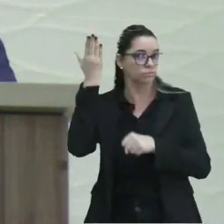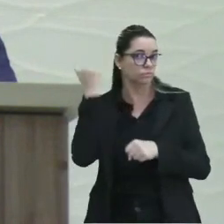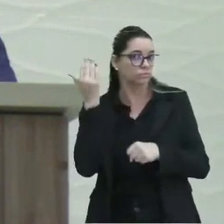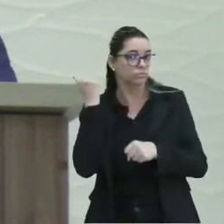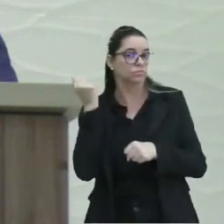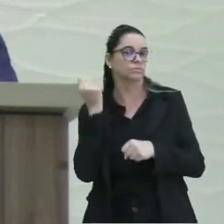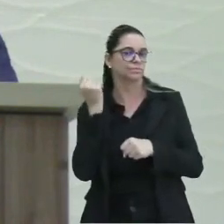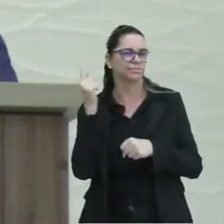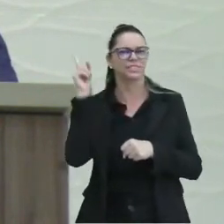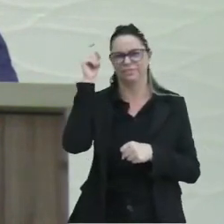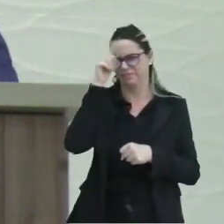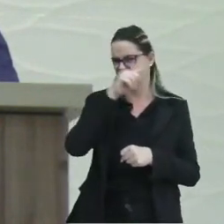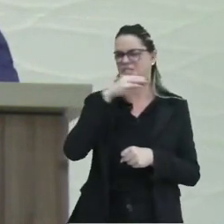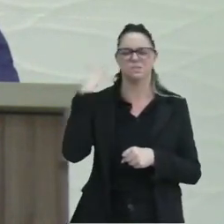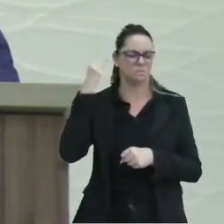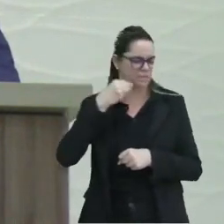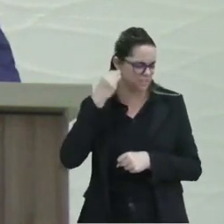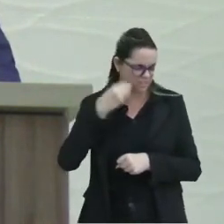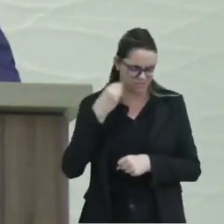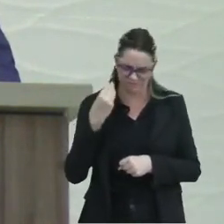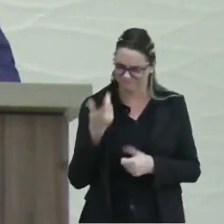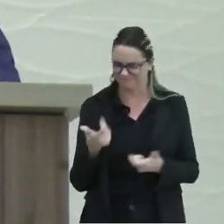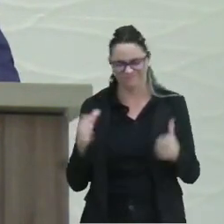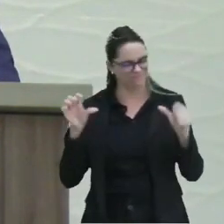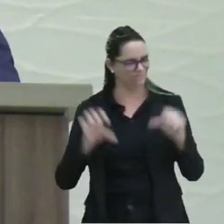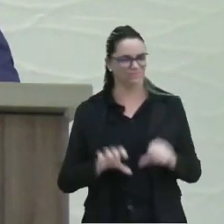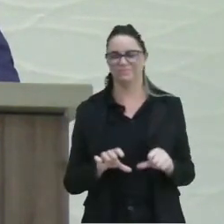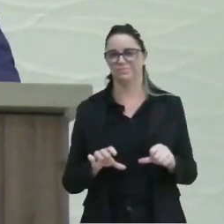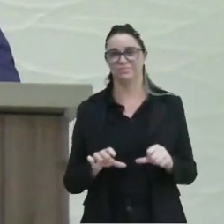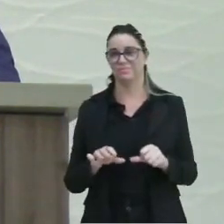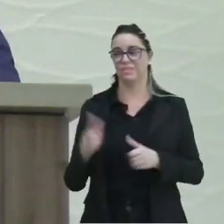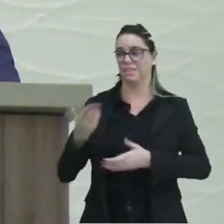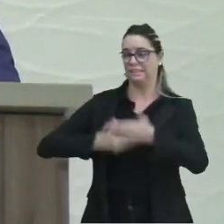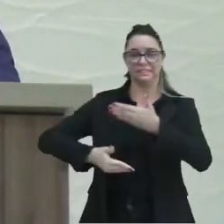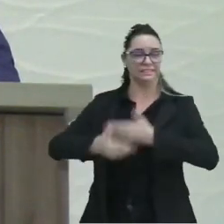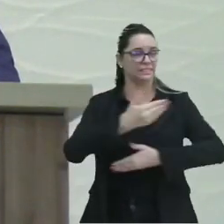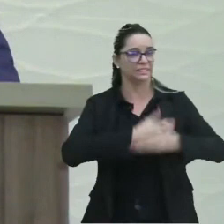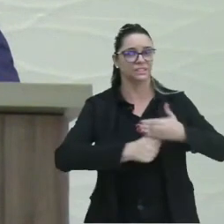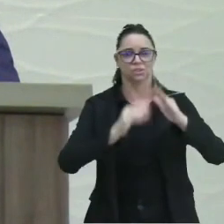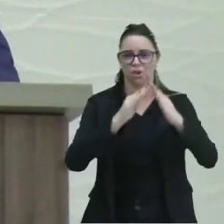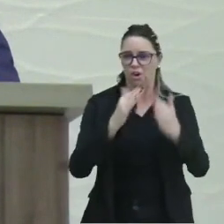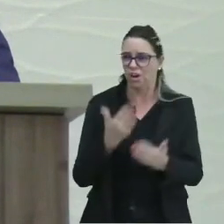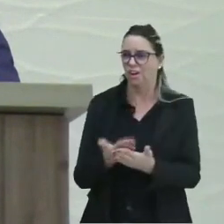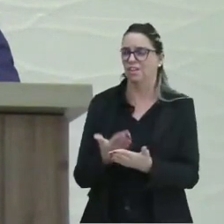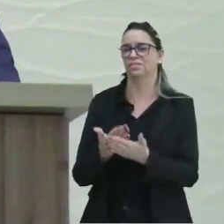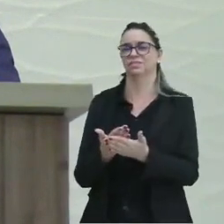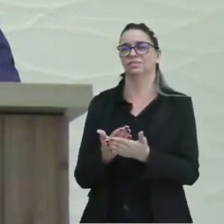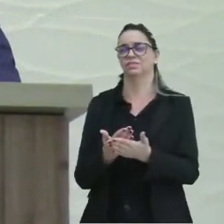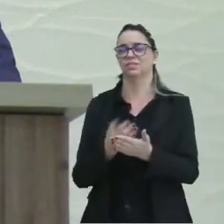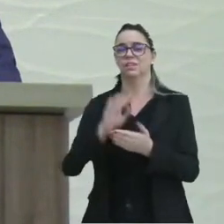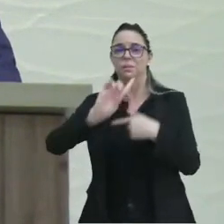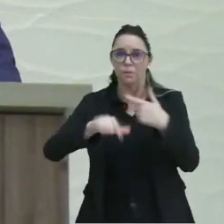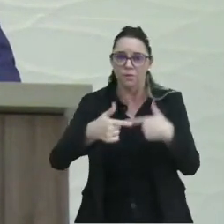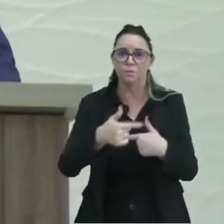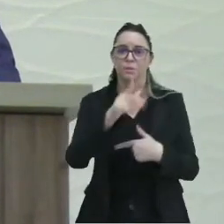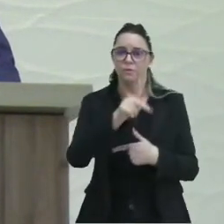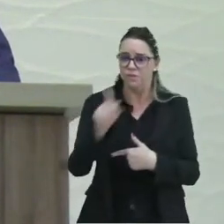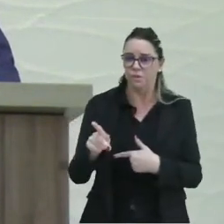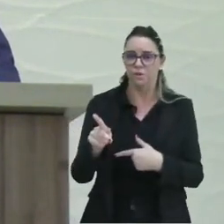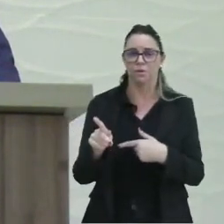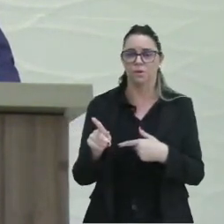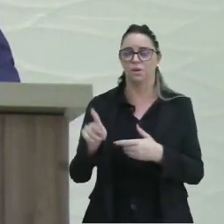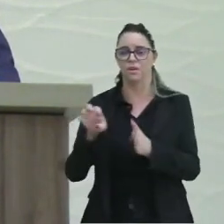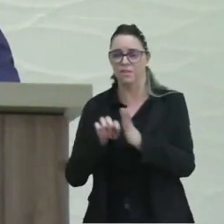experiência difícil, que prejudicou muito o relacionamento nas escolas, depois o professor efetivo com o professor